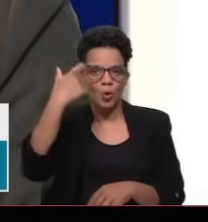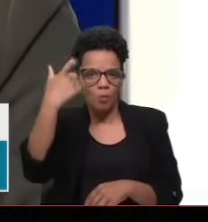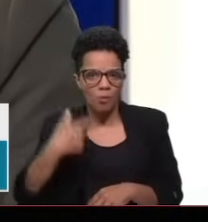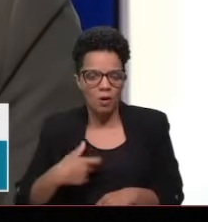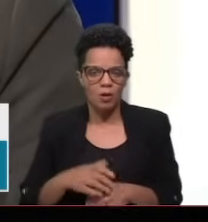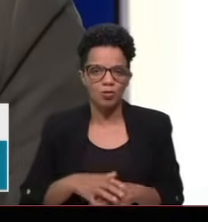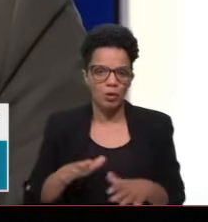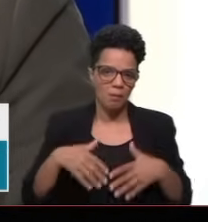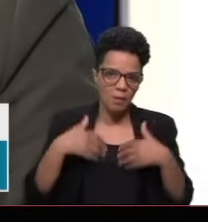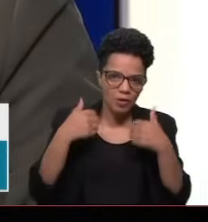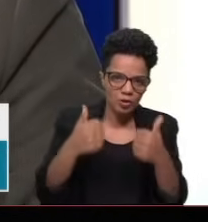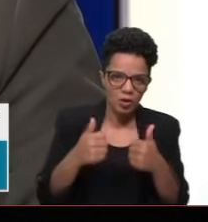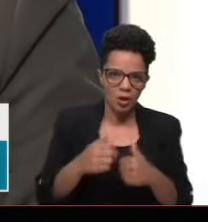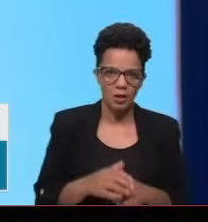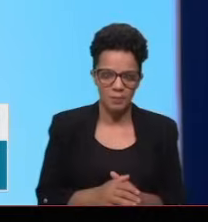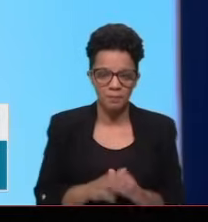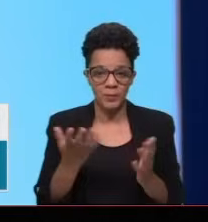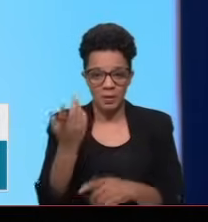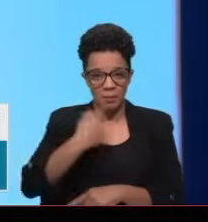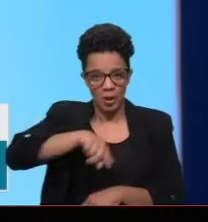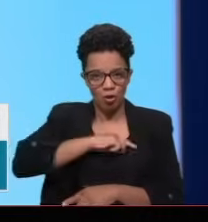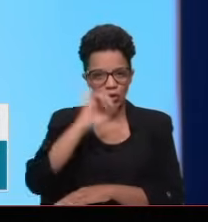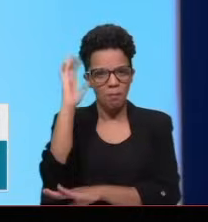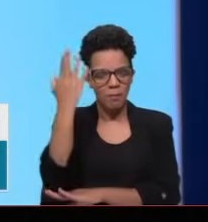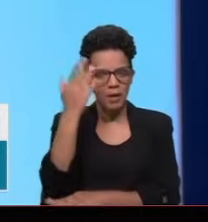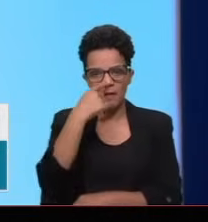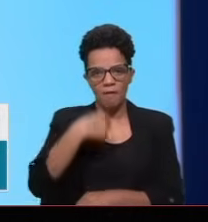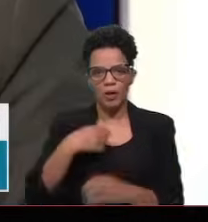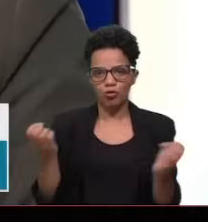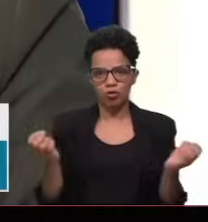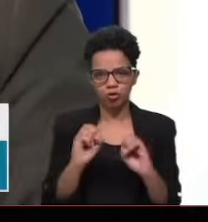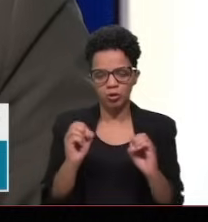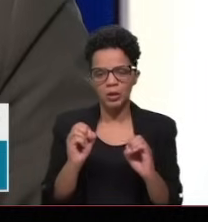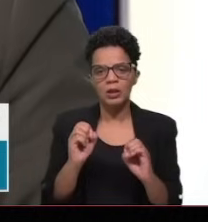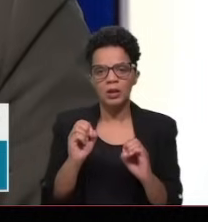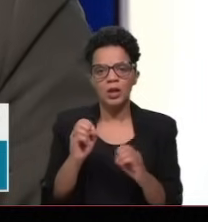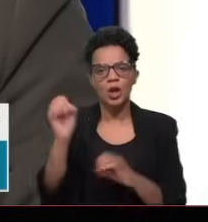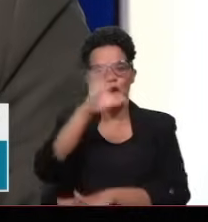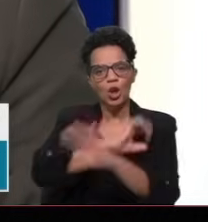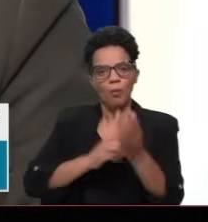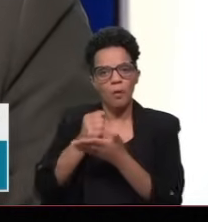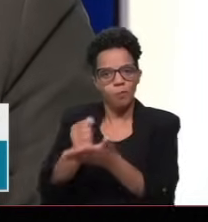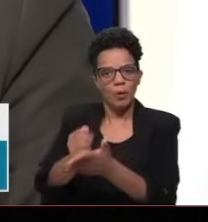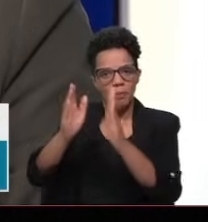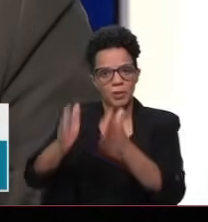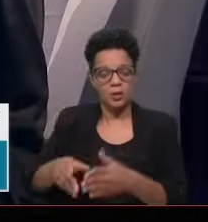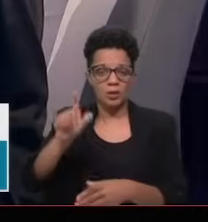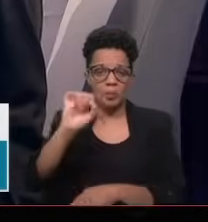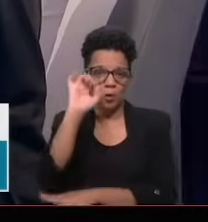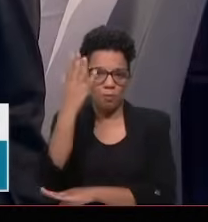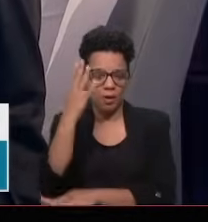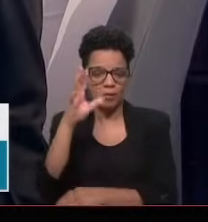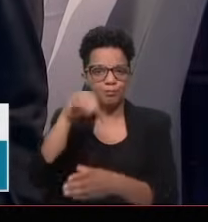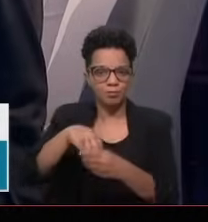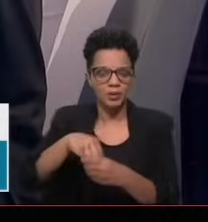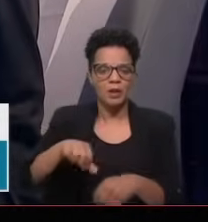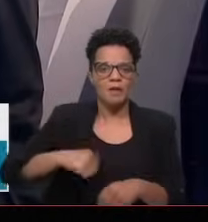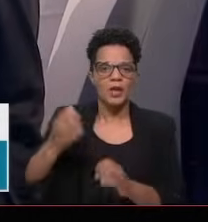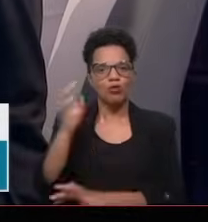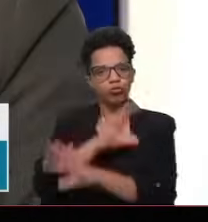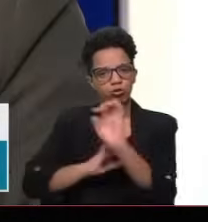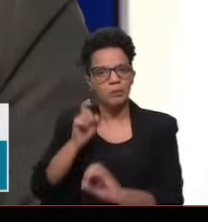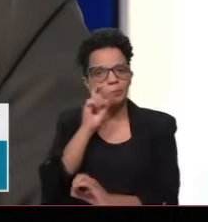projeto de estado e por isso para o Pan é inequívoco sem garantir o apoio à Europa mesmo até o pan enquadrado no grupo dos verdes europeus